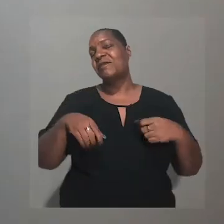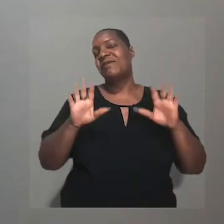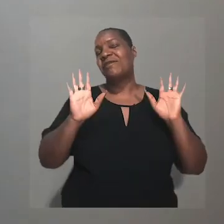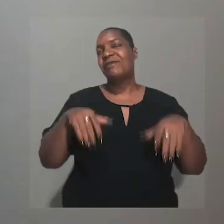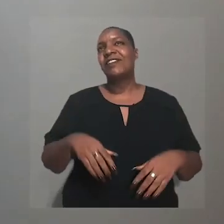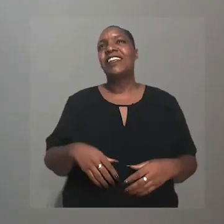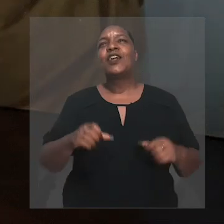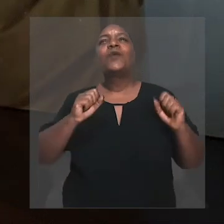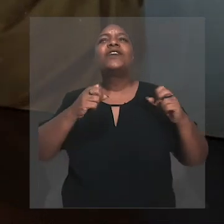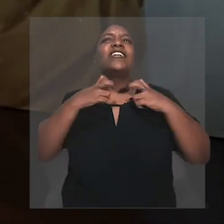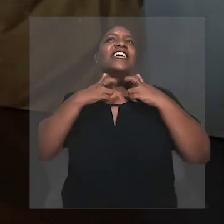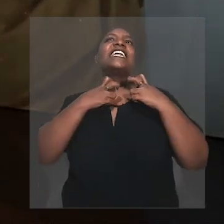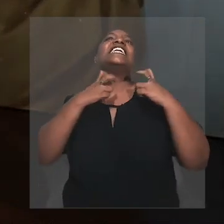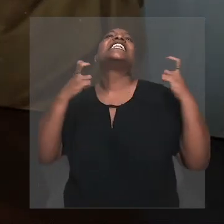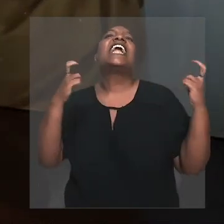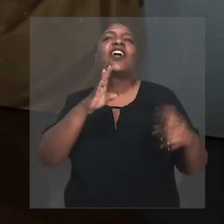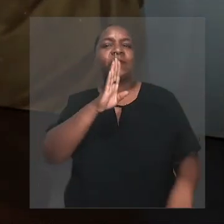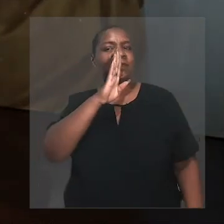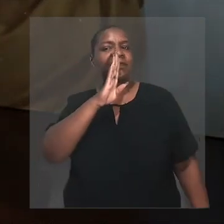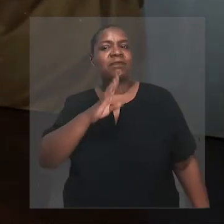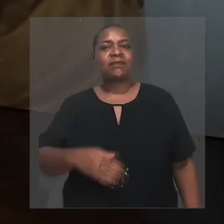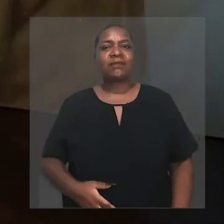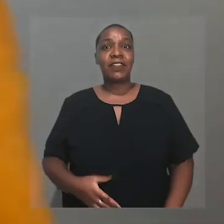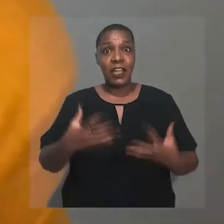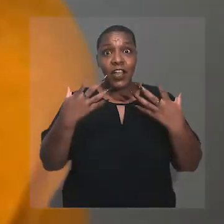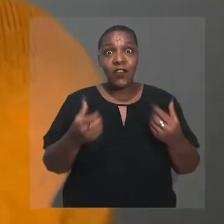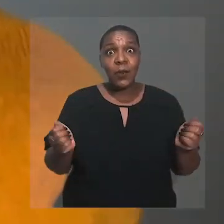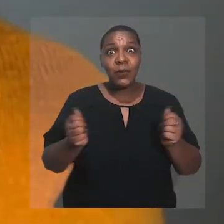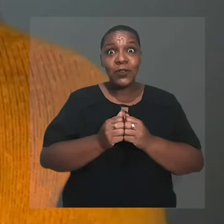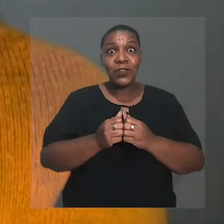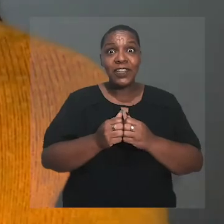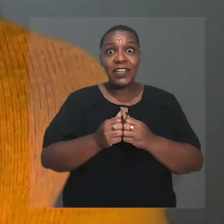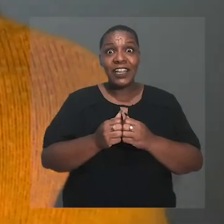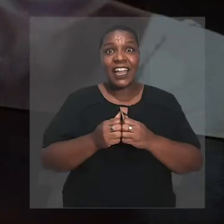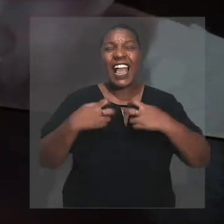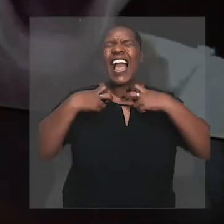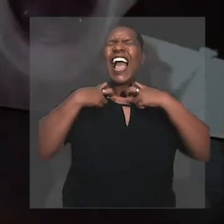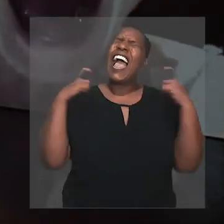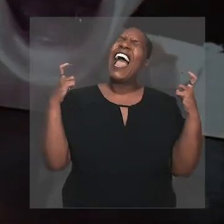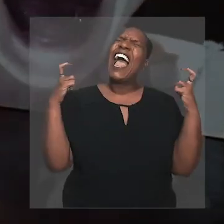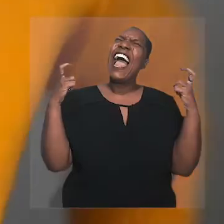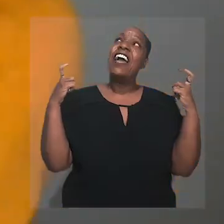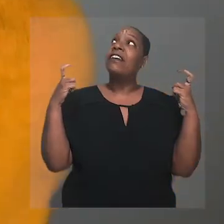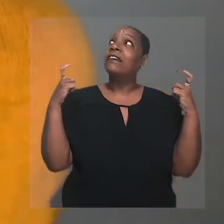escutar. Poder gritar sem som. Vamos juntas.